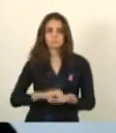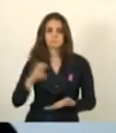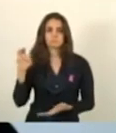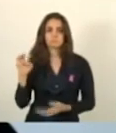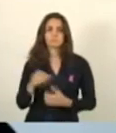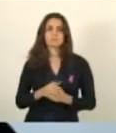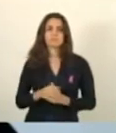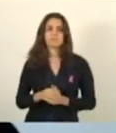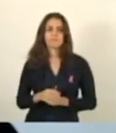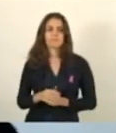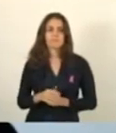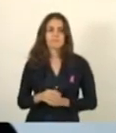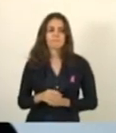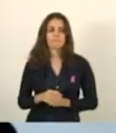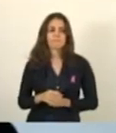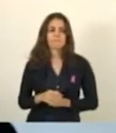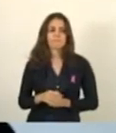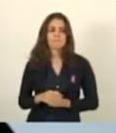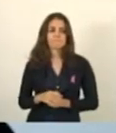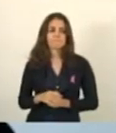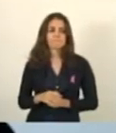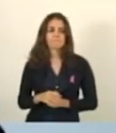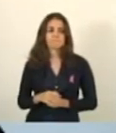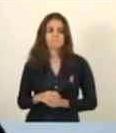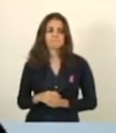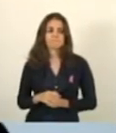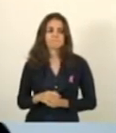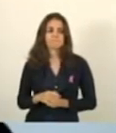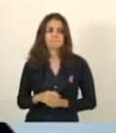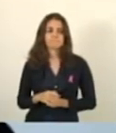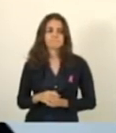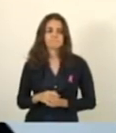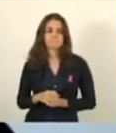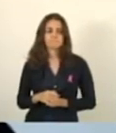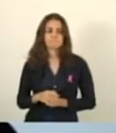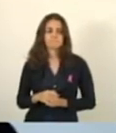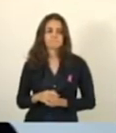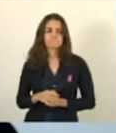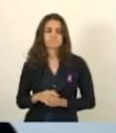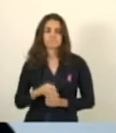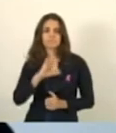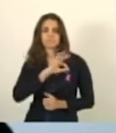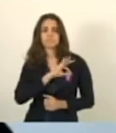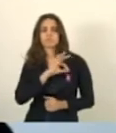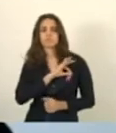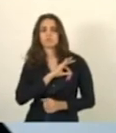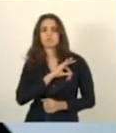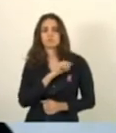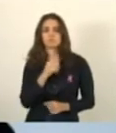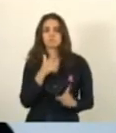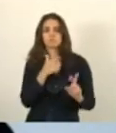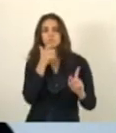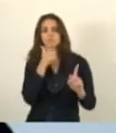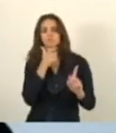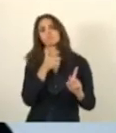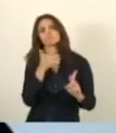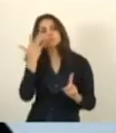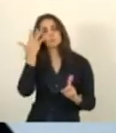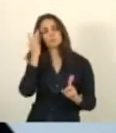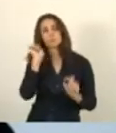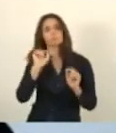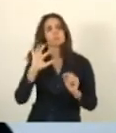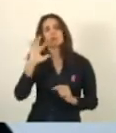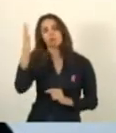de arma de fogo. Foi um crime absurdo, infelizmente praticado por um policial militar. A gente não sabe, né, o que